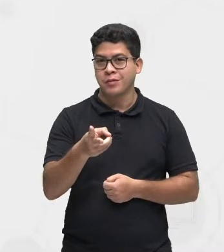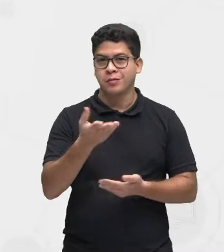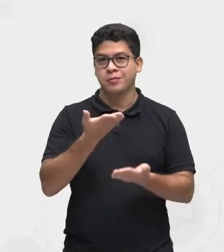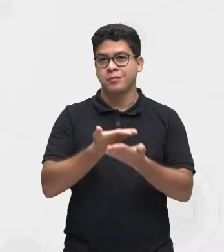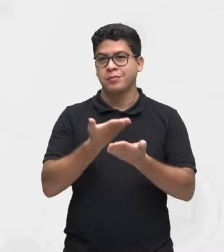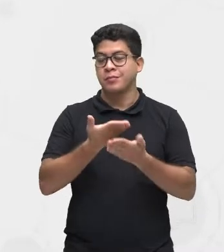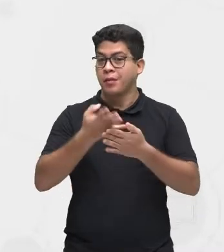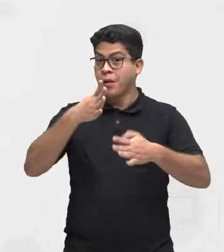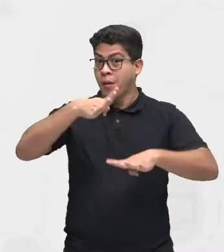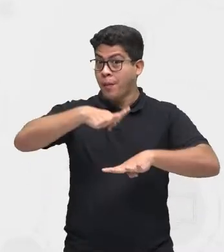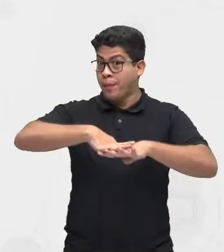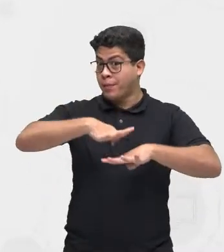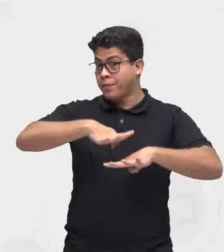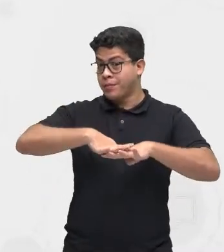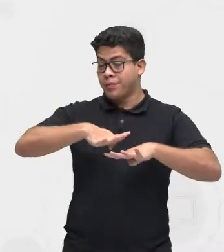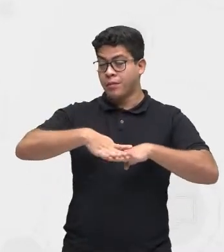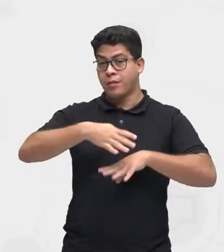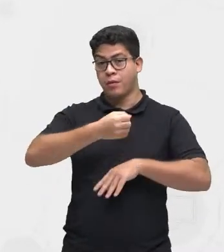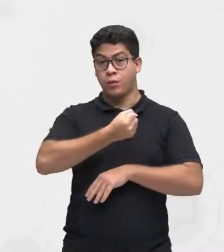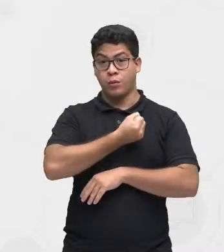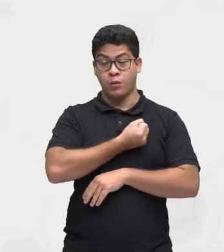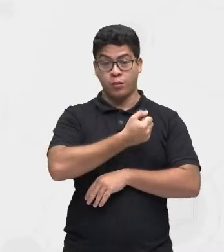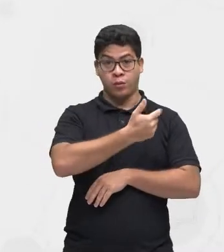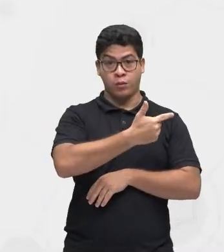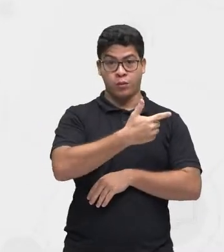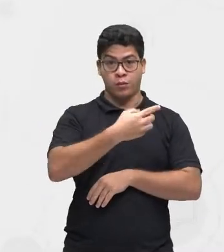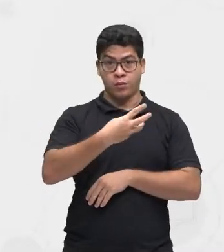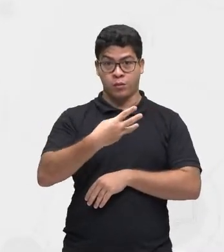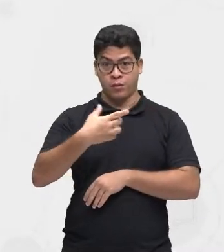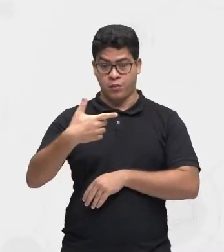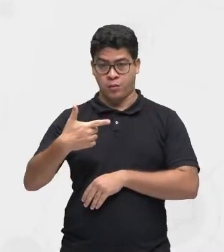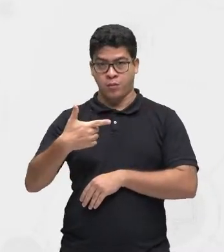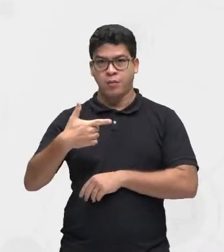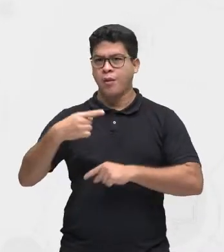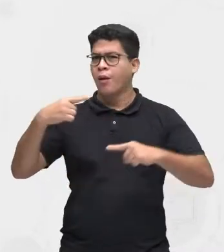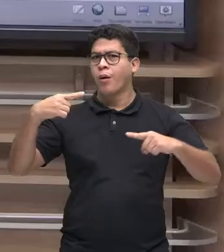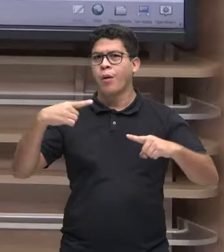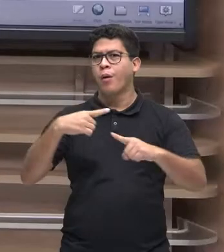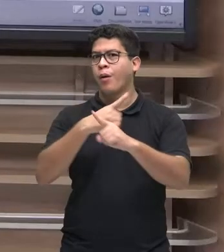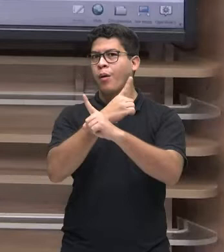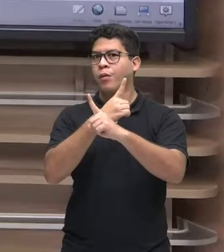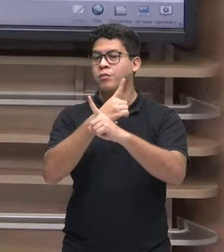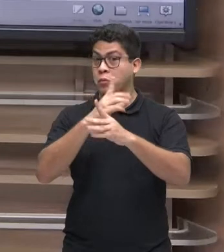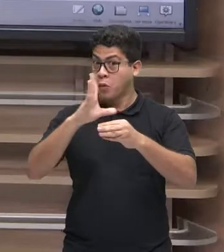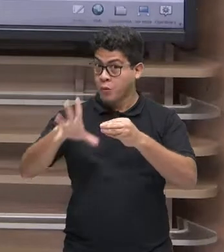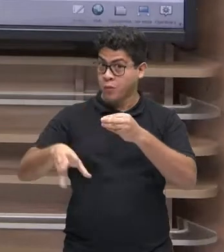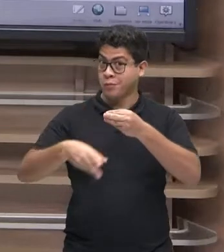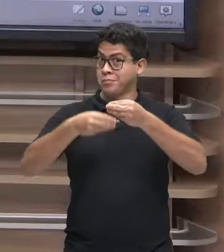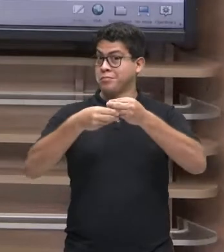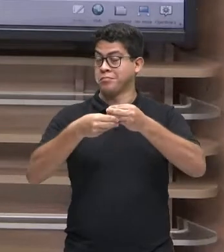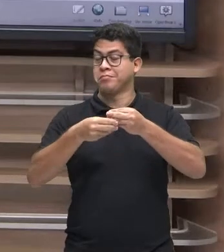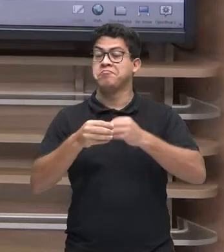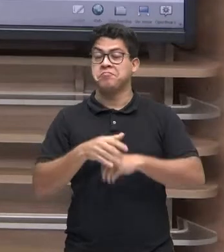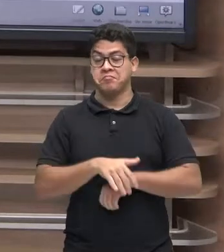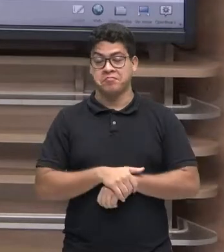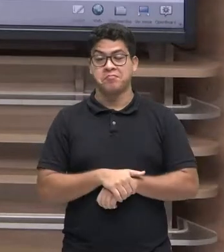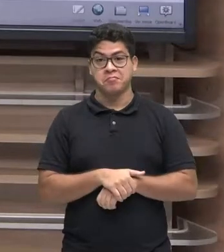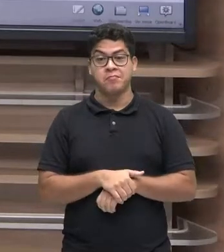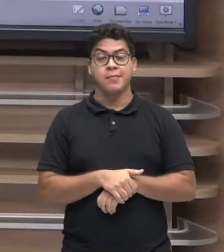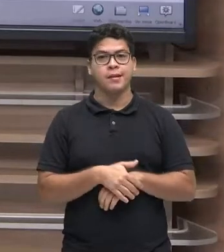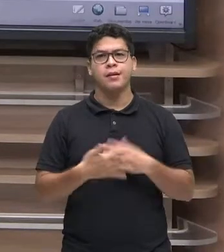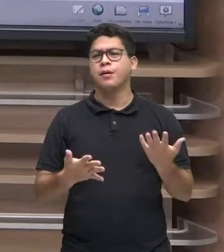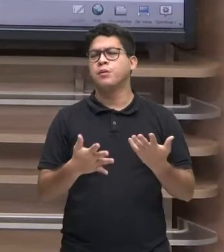hoje. Hoje é a aula 232, regra de 3 composta. Então hoje a gente vai aprender um